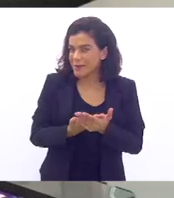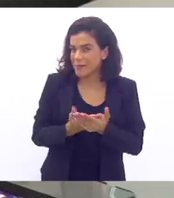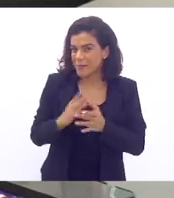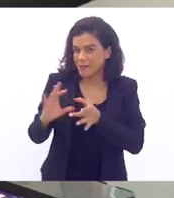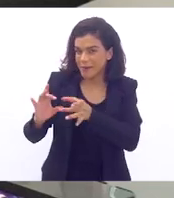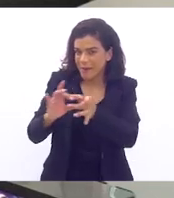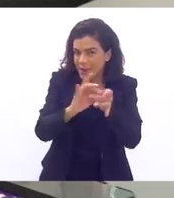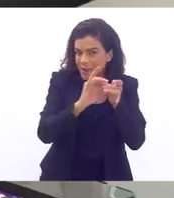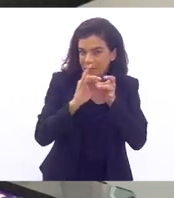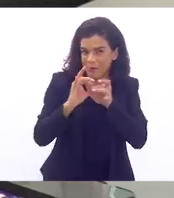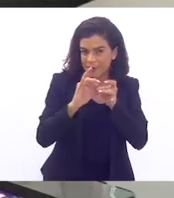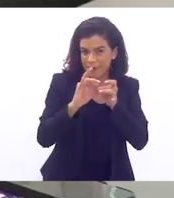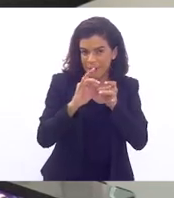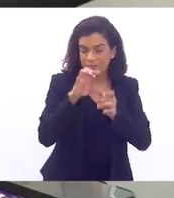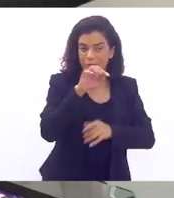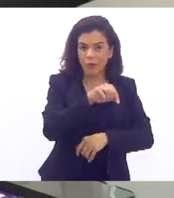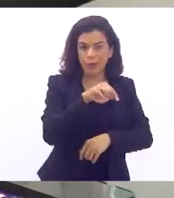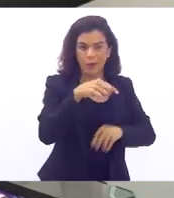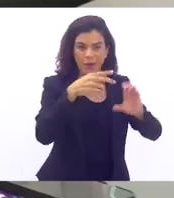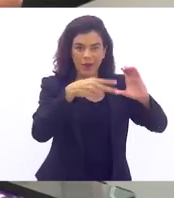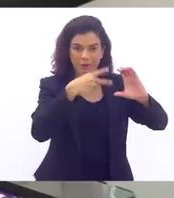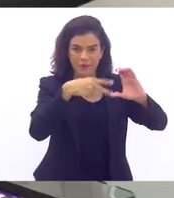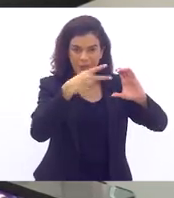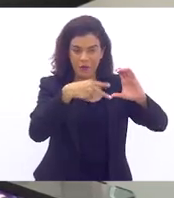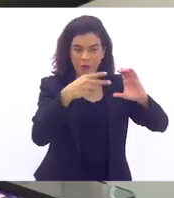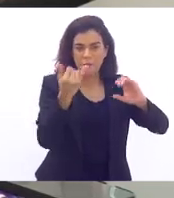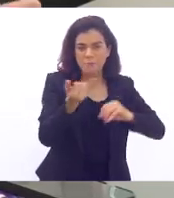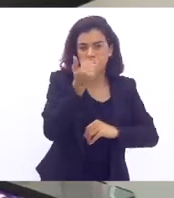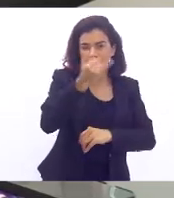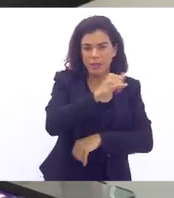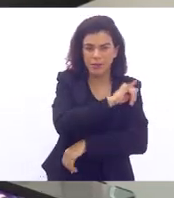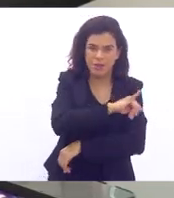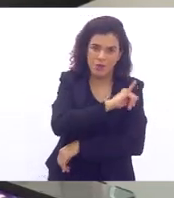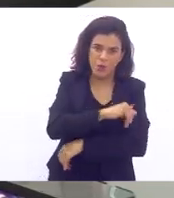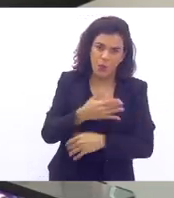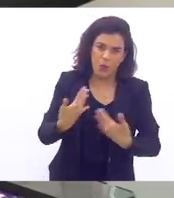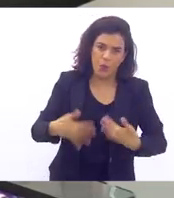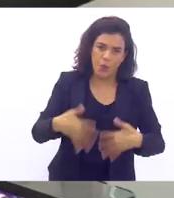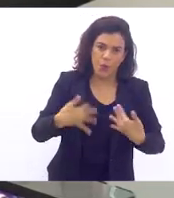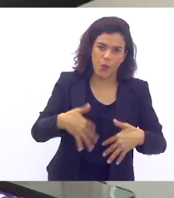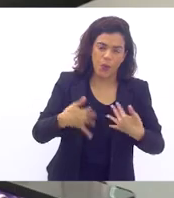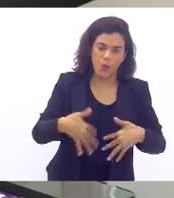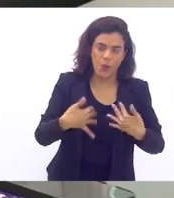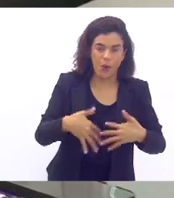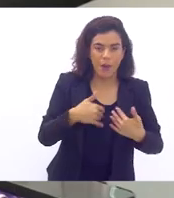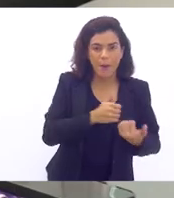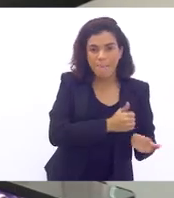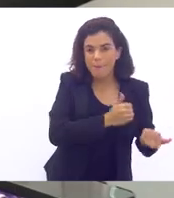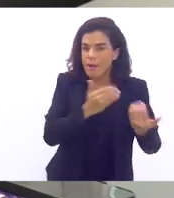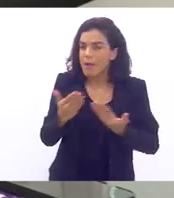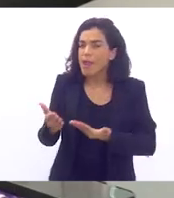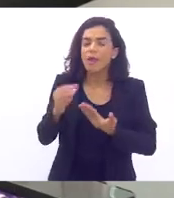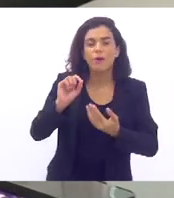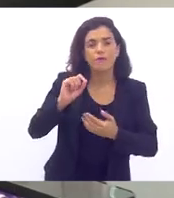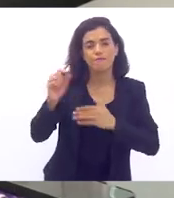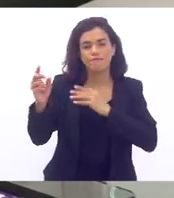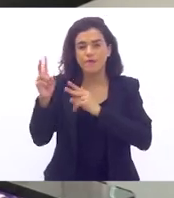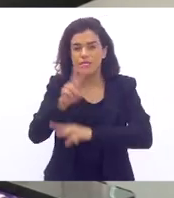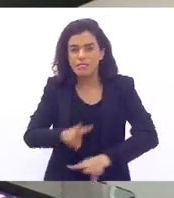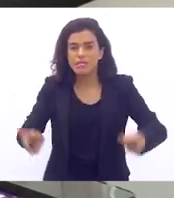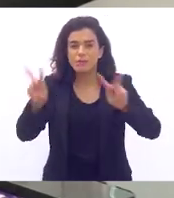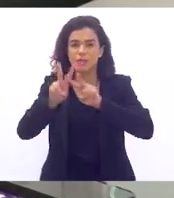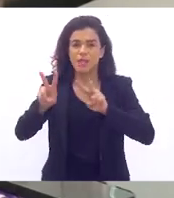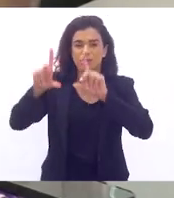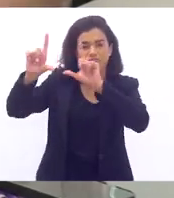a União ainda mais vindo de uma câmara de vereadores importantes como uma da cidade do Rio de Janeiro ao menos para dar visibilidade para diminuir